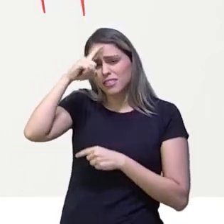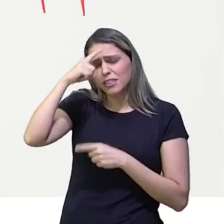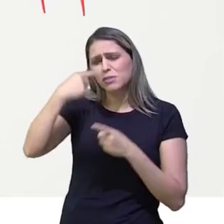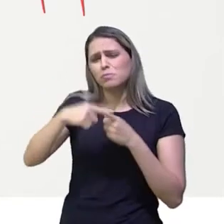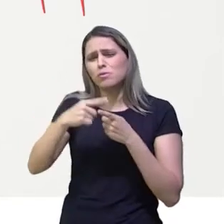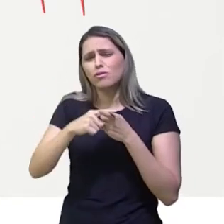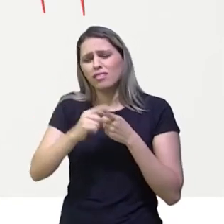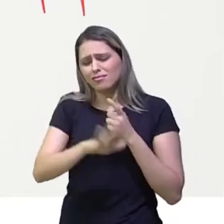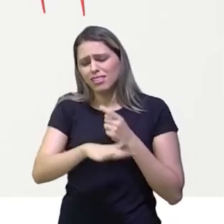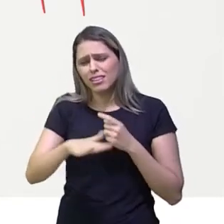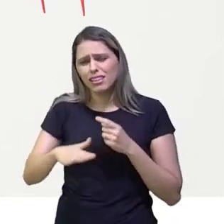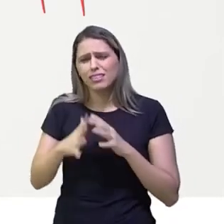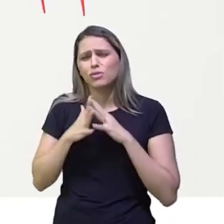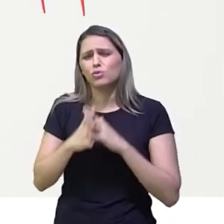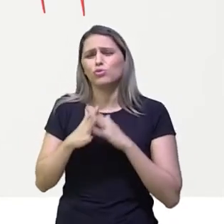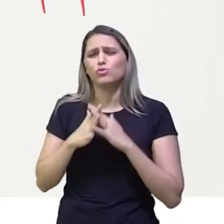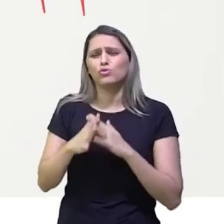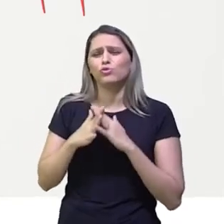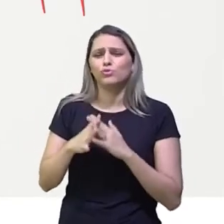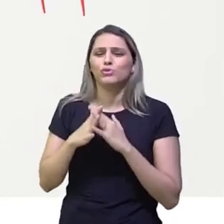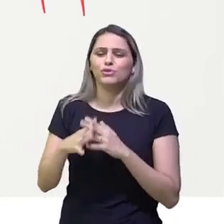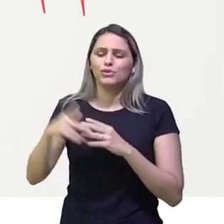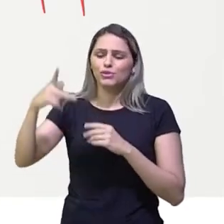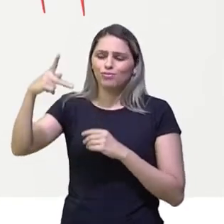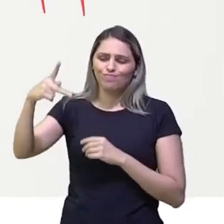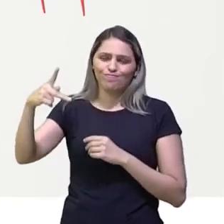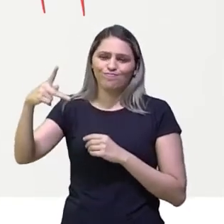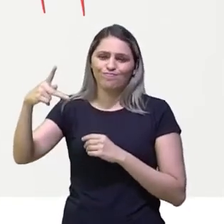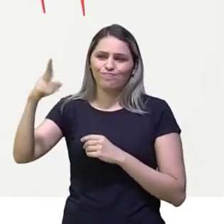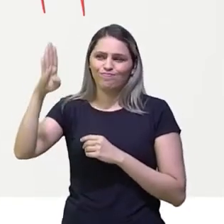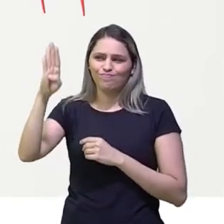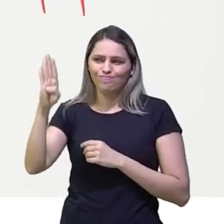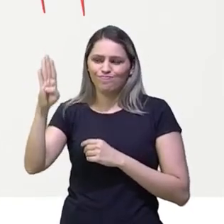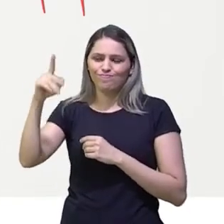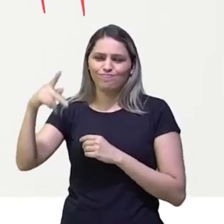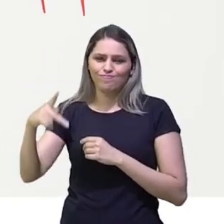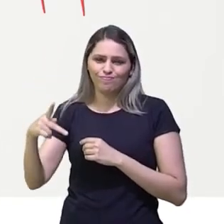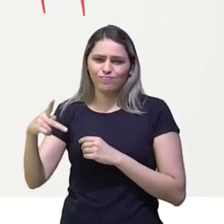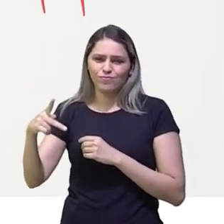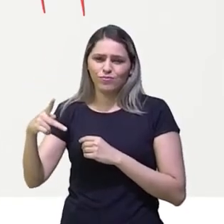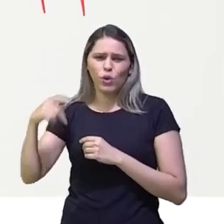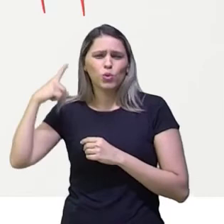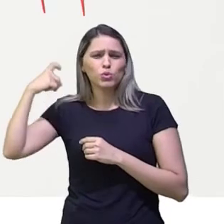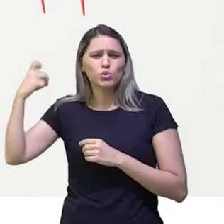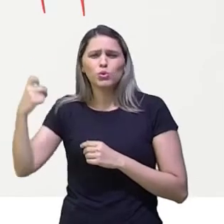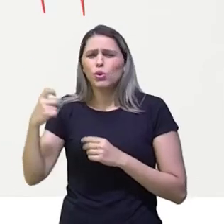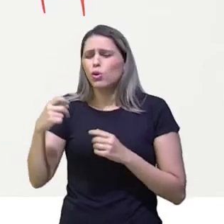Confundem muito com essa aqui, ó, com a letra P. O som é muito próximo,